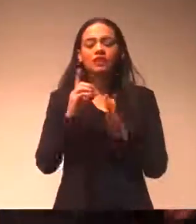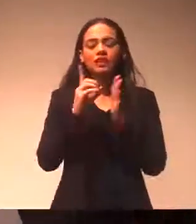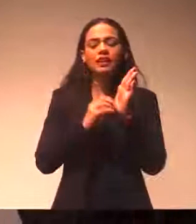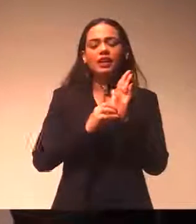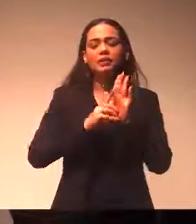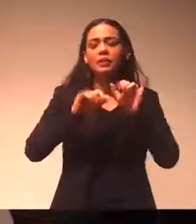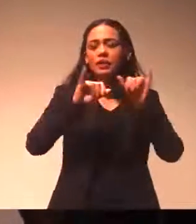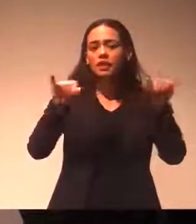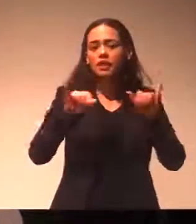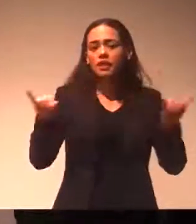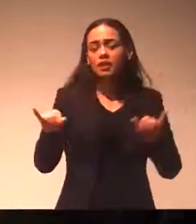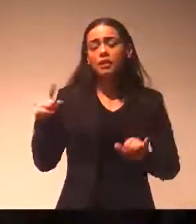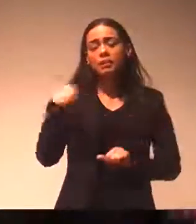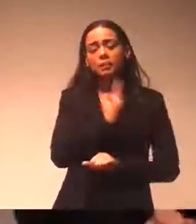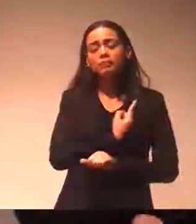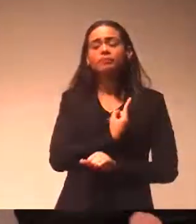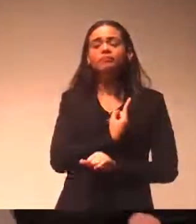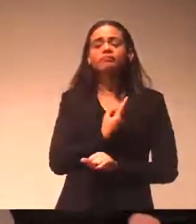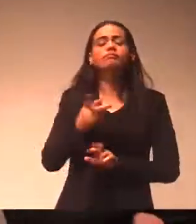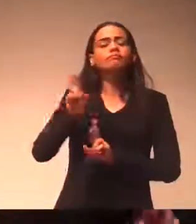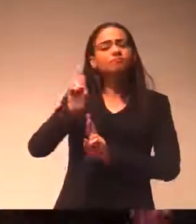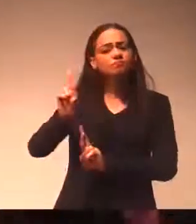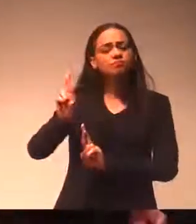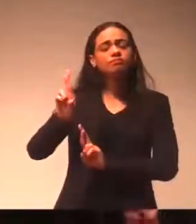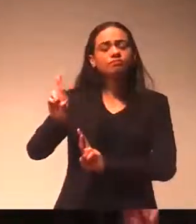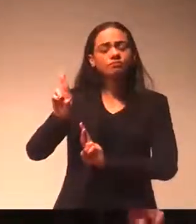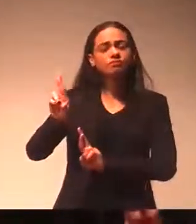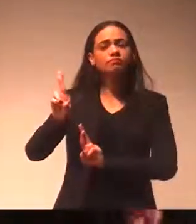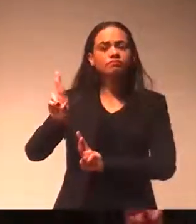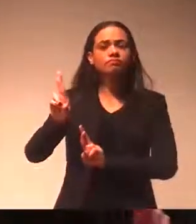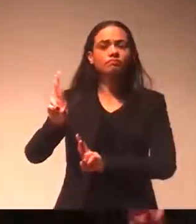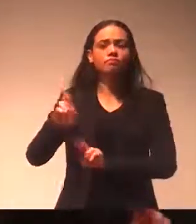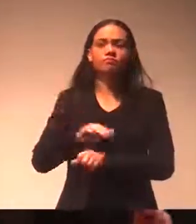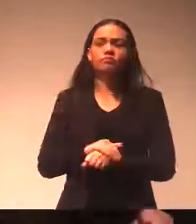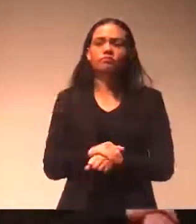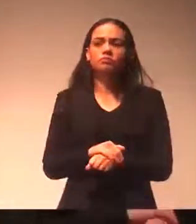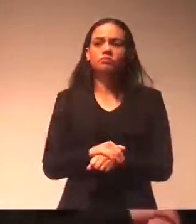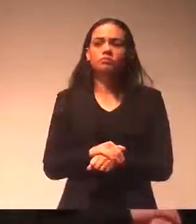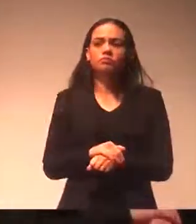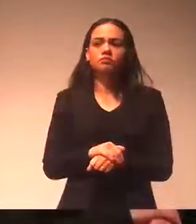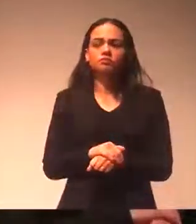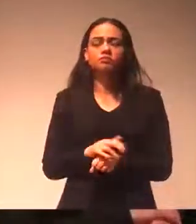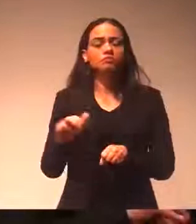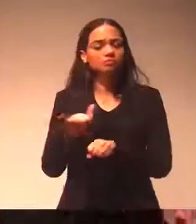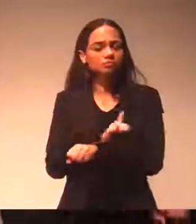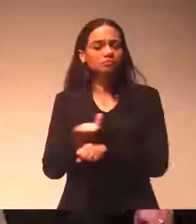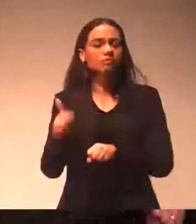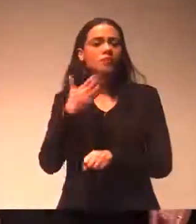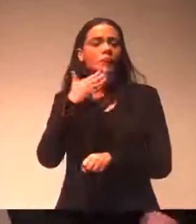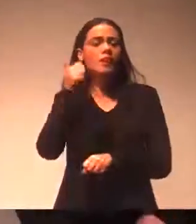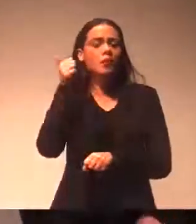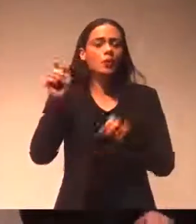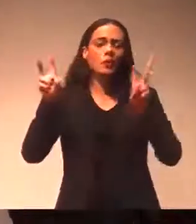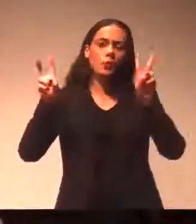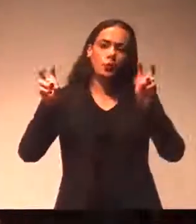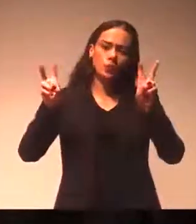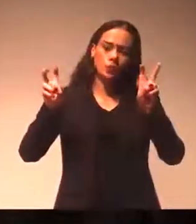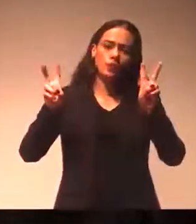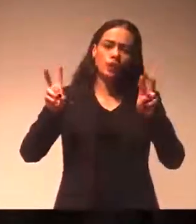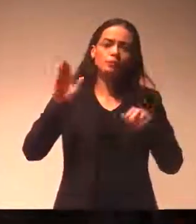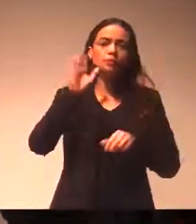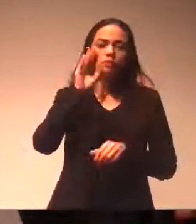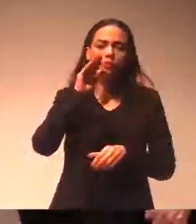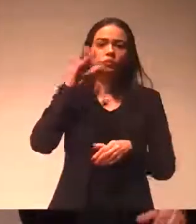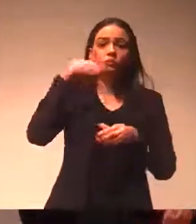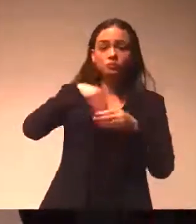que efetivamente exista uma qualificação em relação a essa questão, tanto na prefeitura